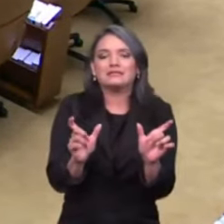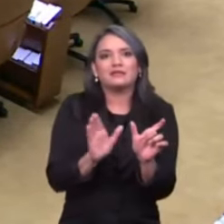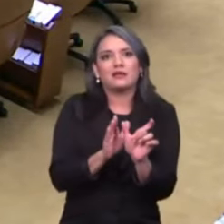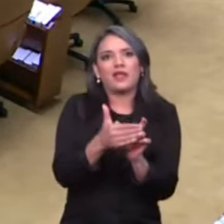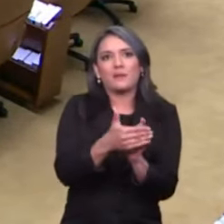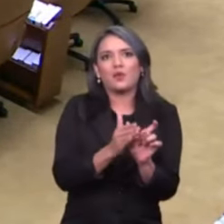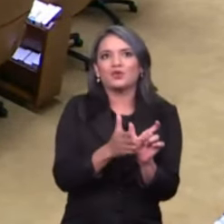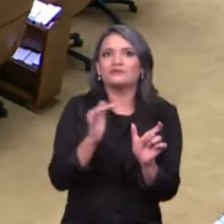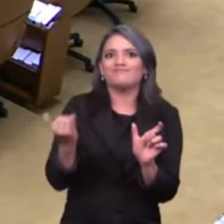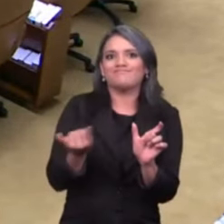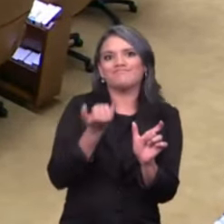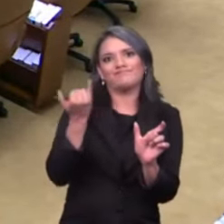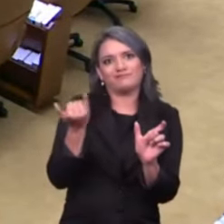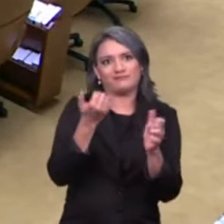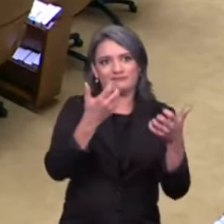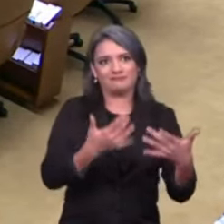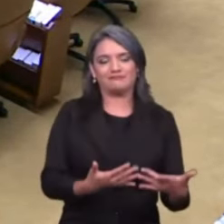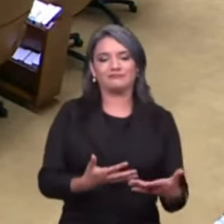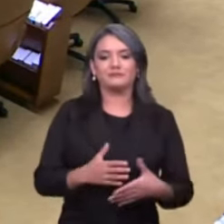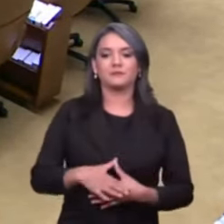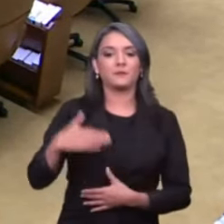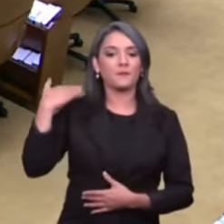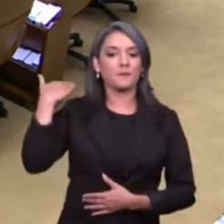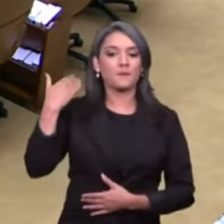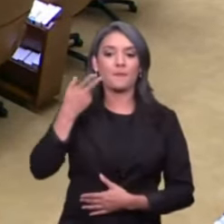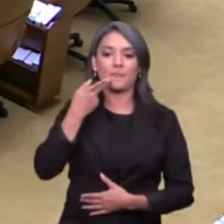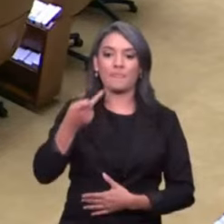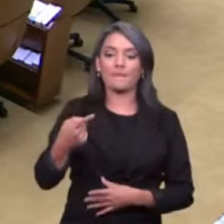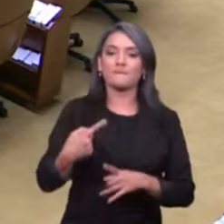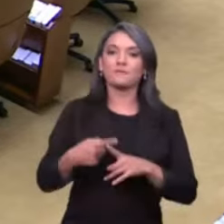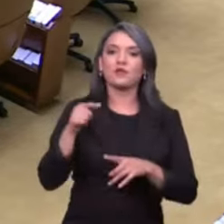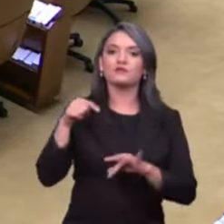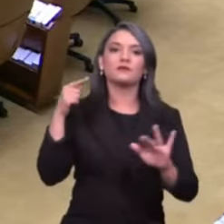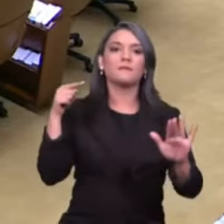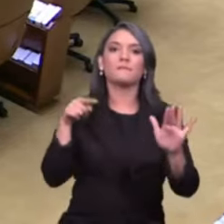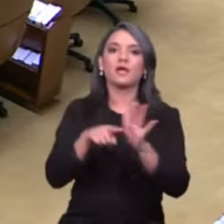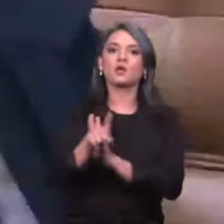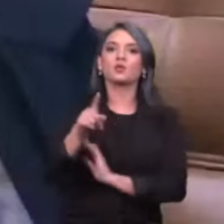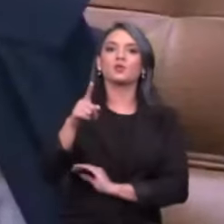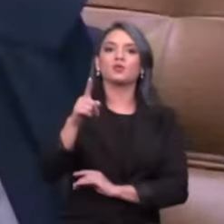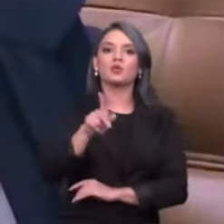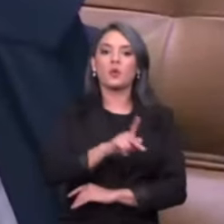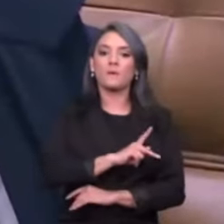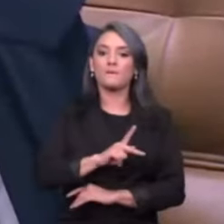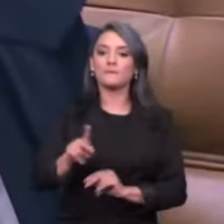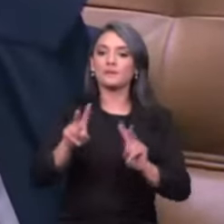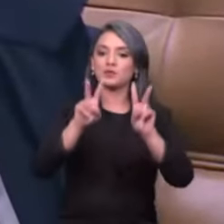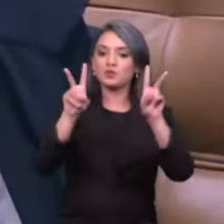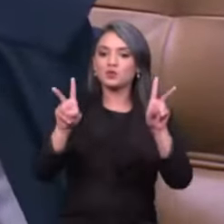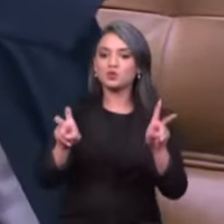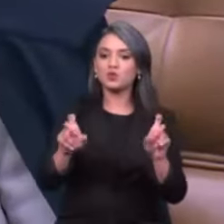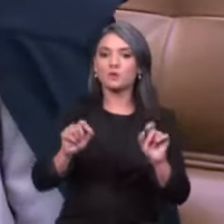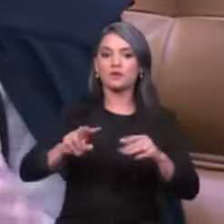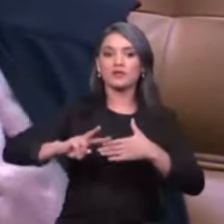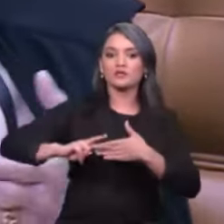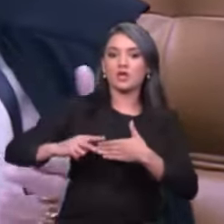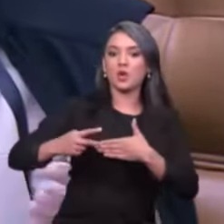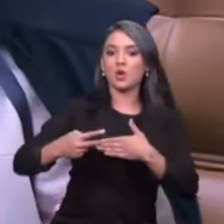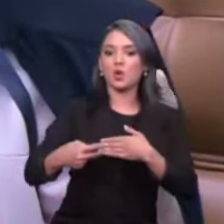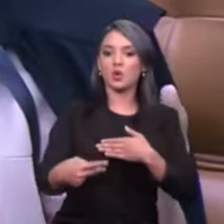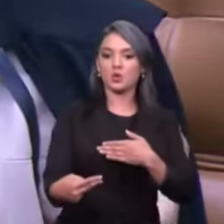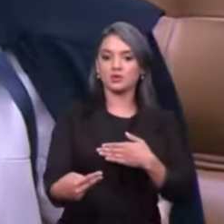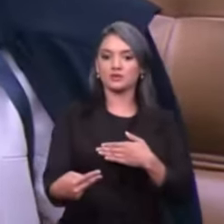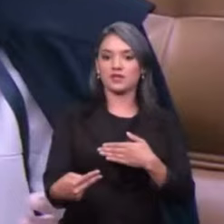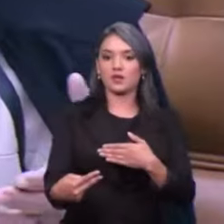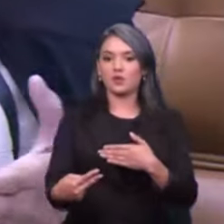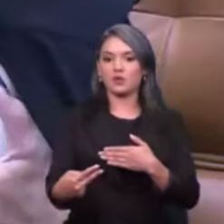ministra Carmen. Não, apenas porque V. Exª fez uma indagação ao senhor presidente sobre as consequências de